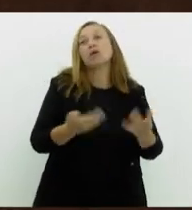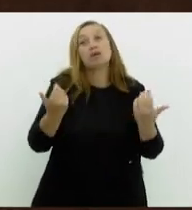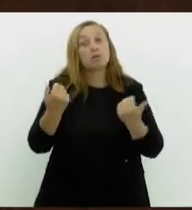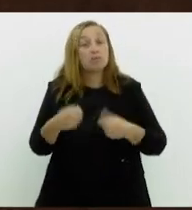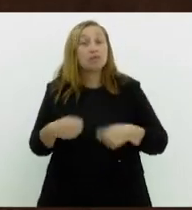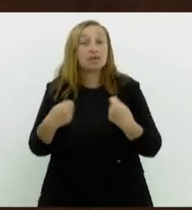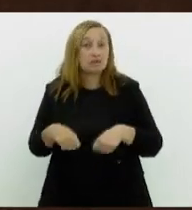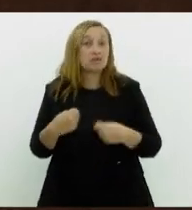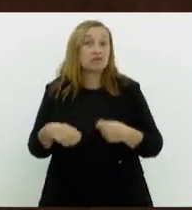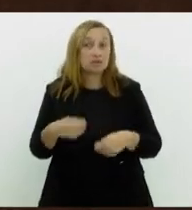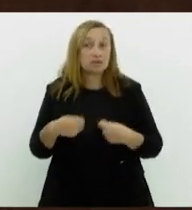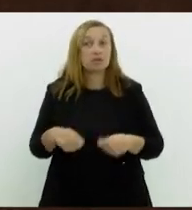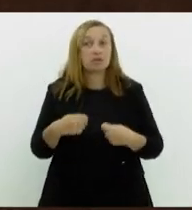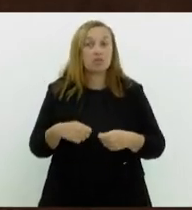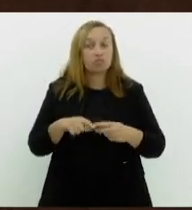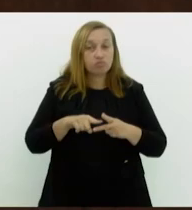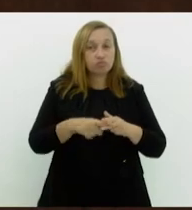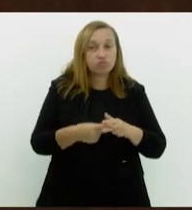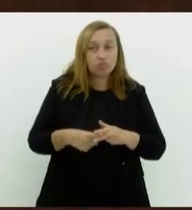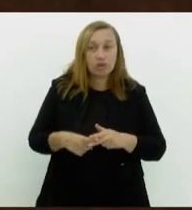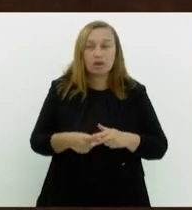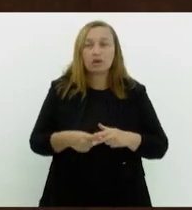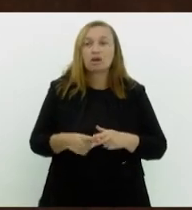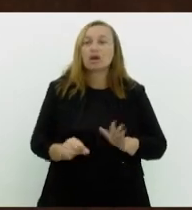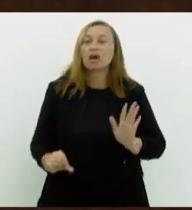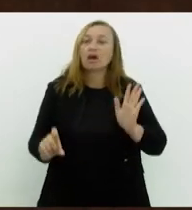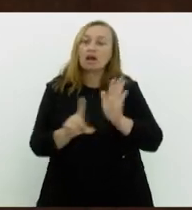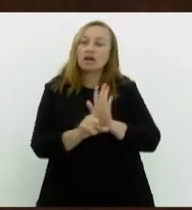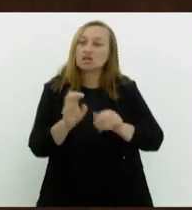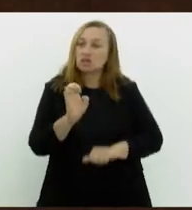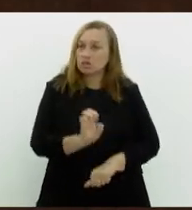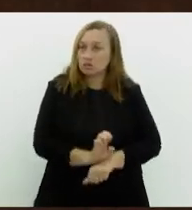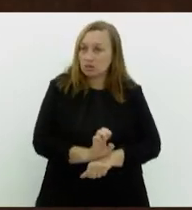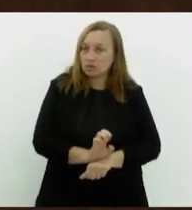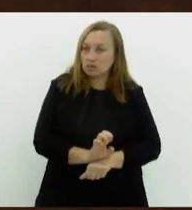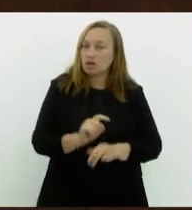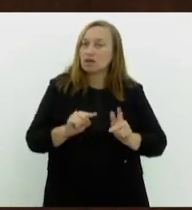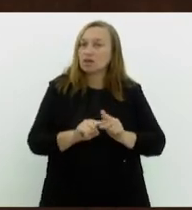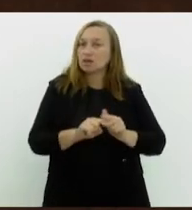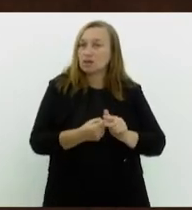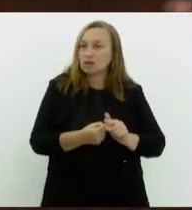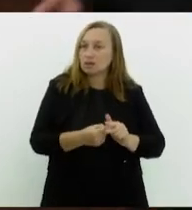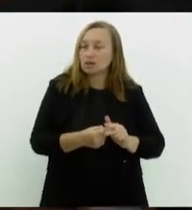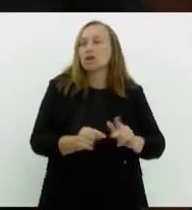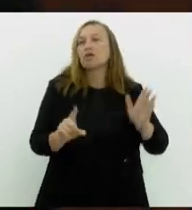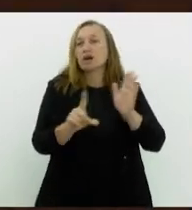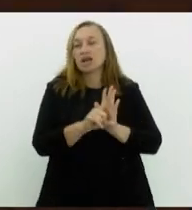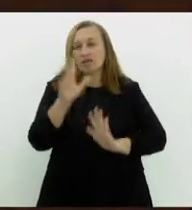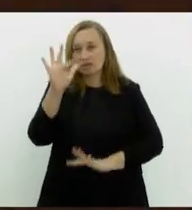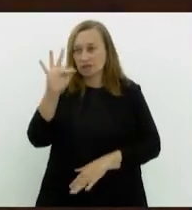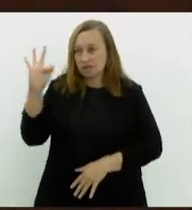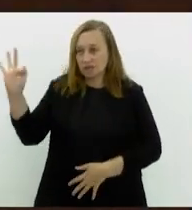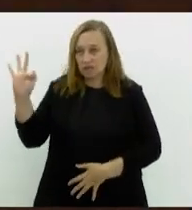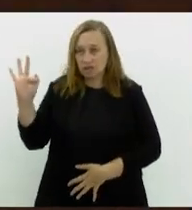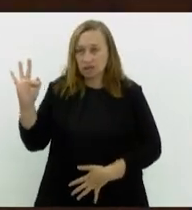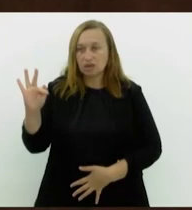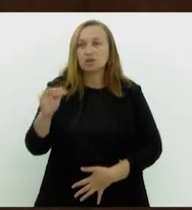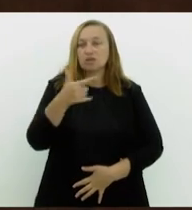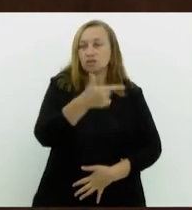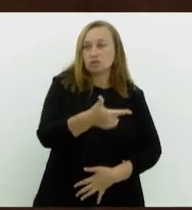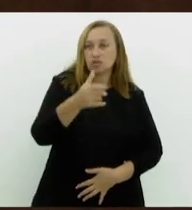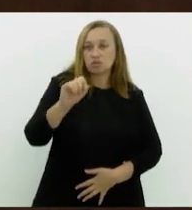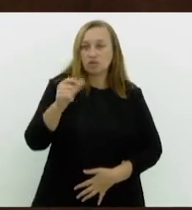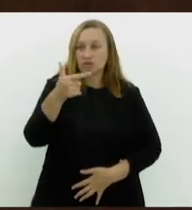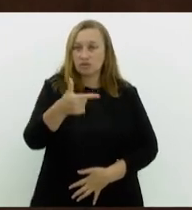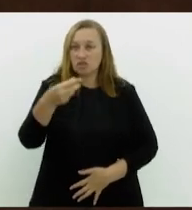precisa aperfeiçoar a legislação estadual e regulamentar a lei federal sancionada em